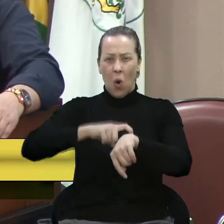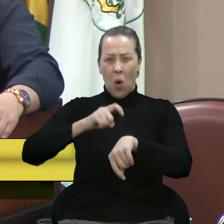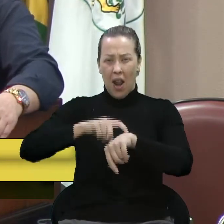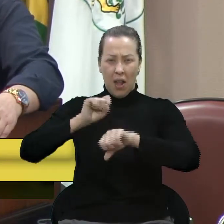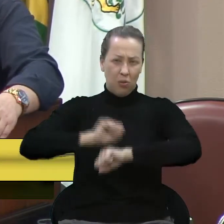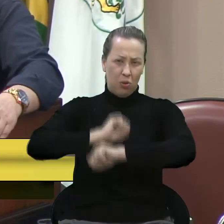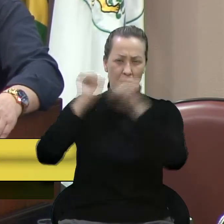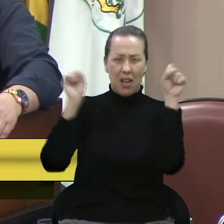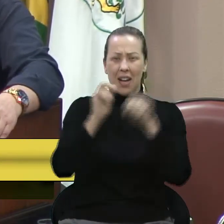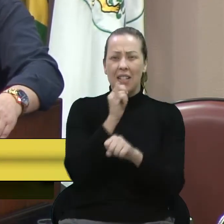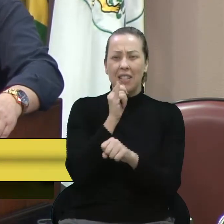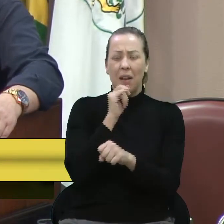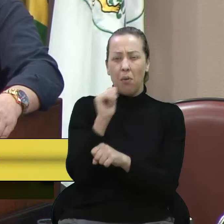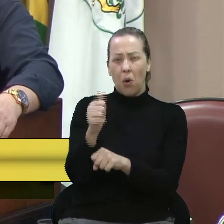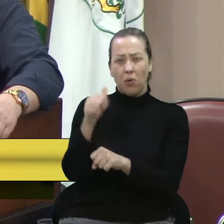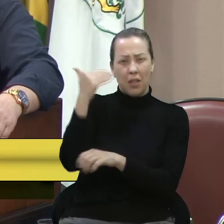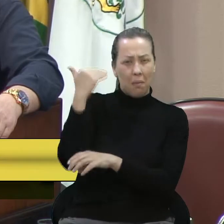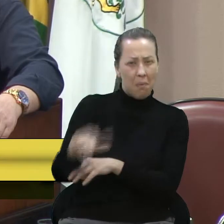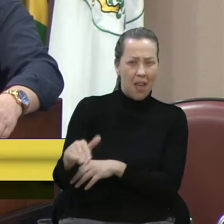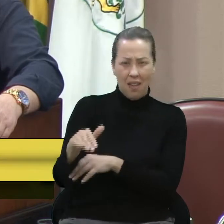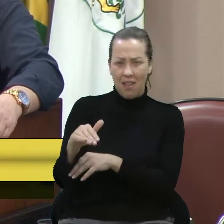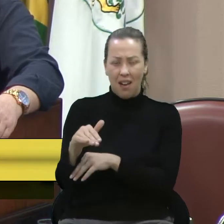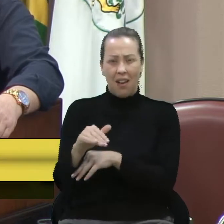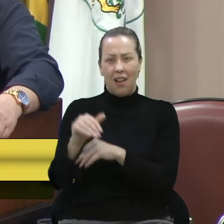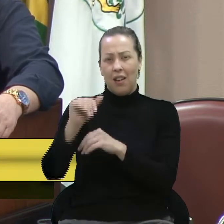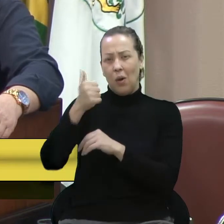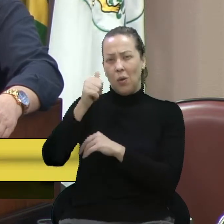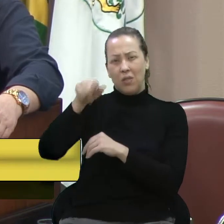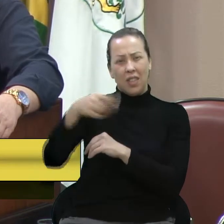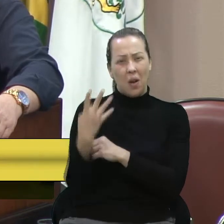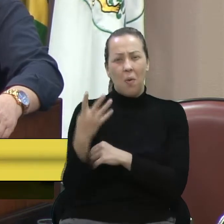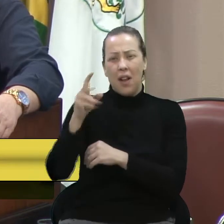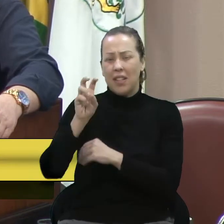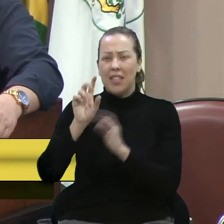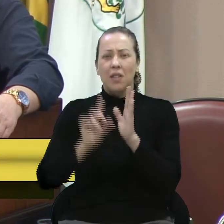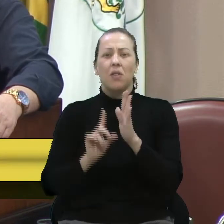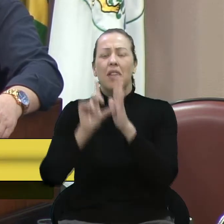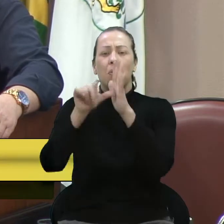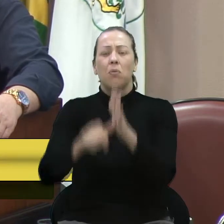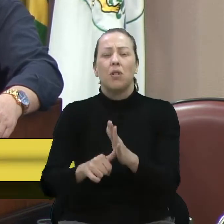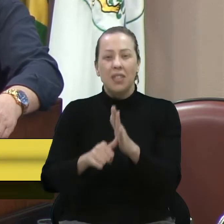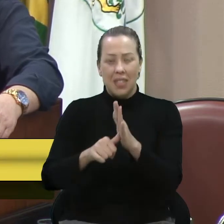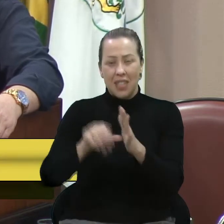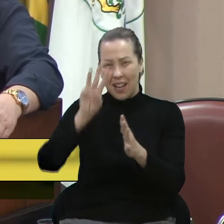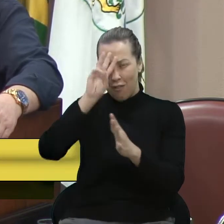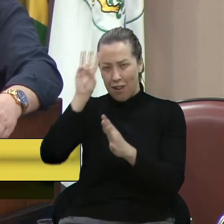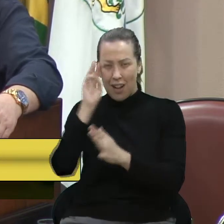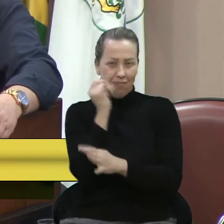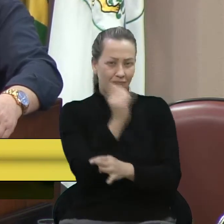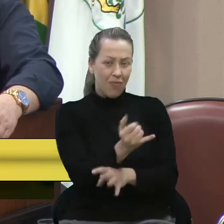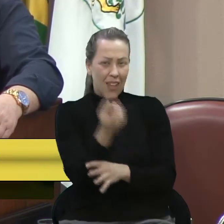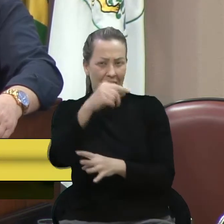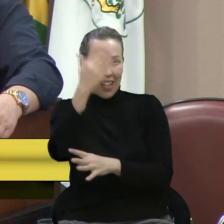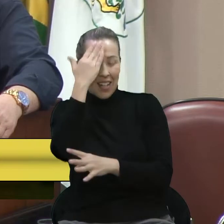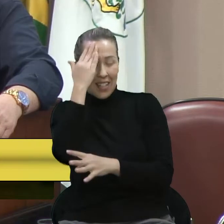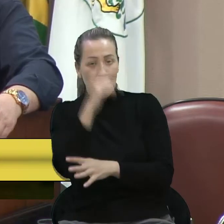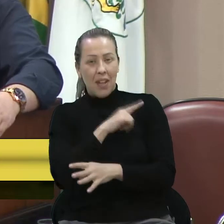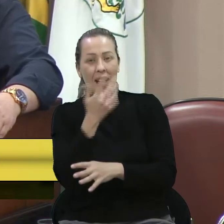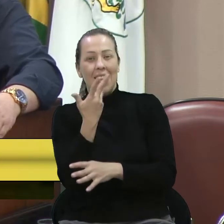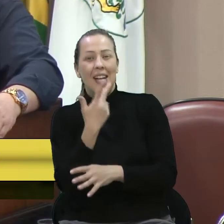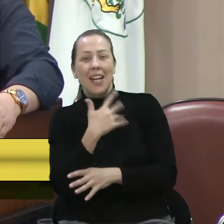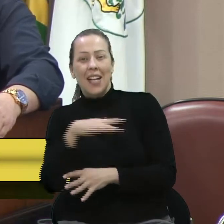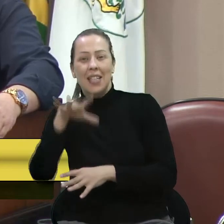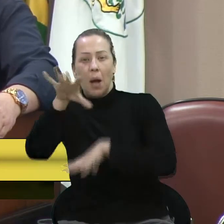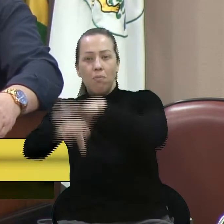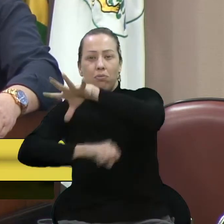manhã, vamos supor das 11h30, 15 para o meio-dia, logo em seguida, vereador Valim, o senhor sabe que eles pegam outras crianças já